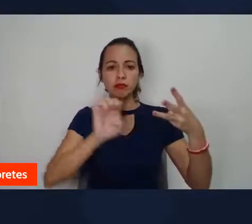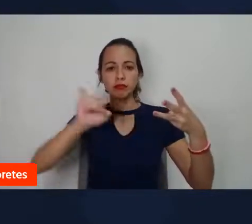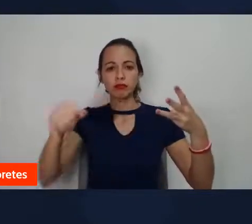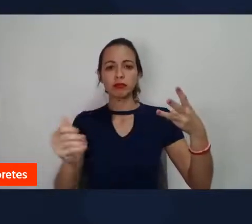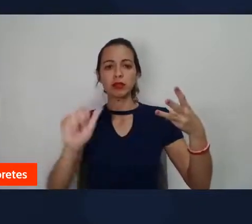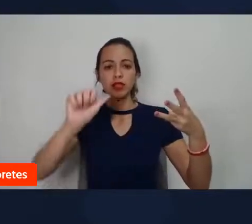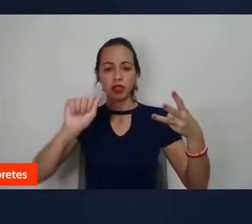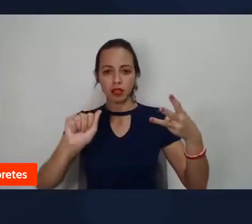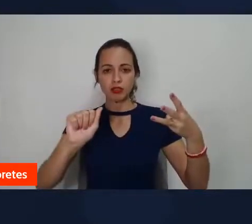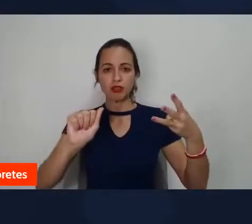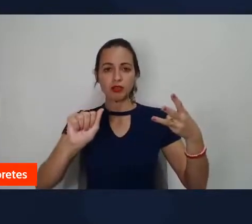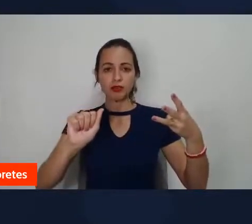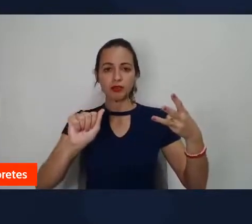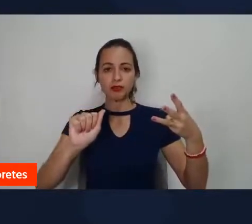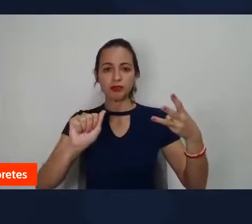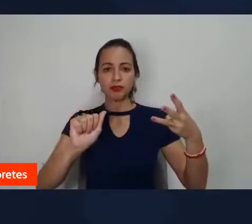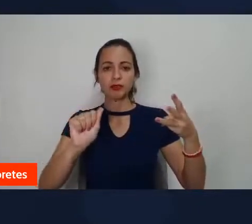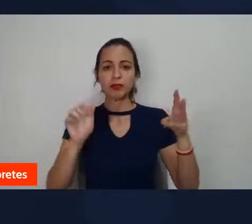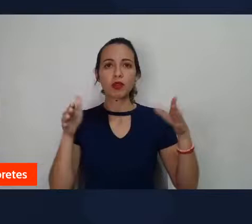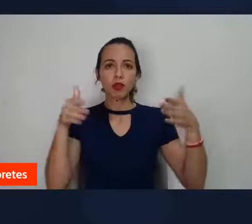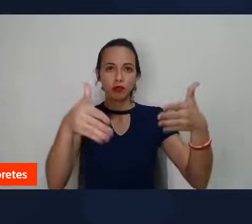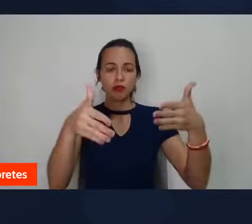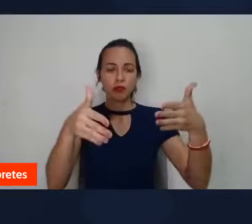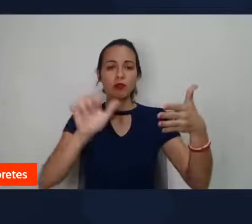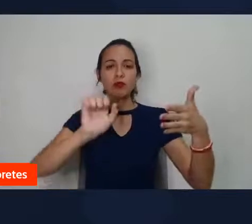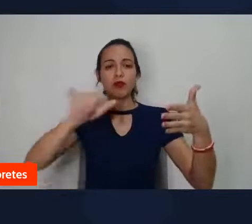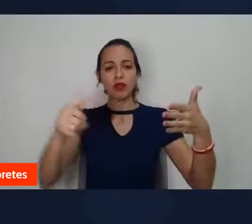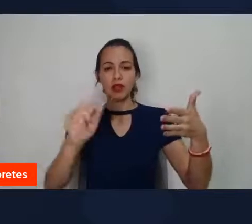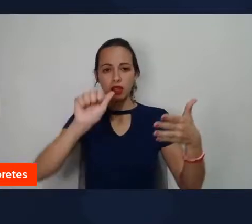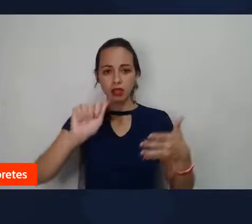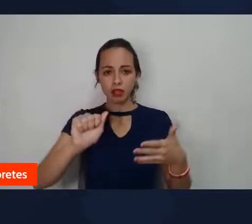Jovens e Adultos, o GRUFAI,